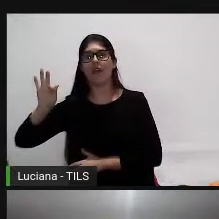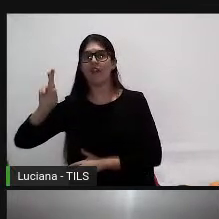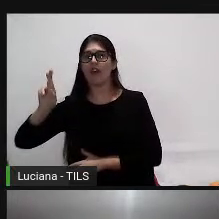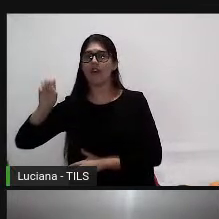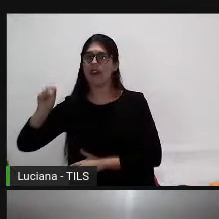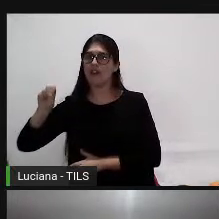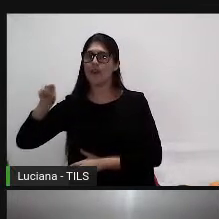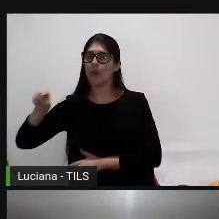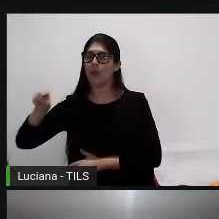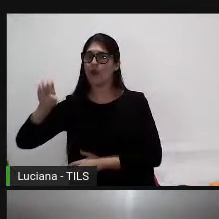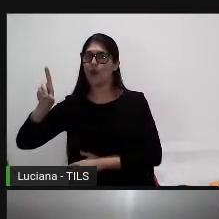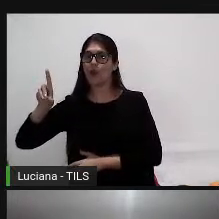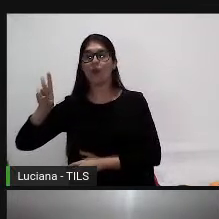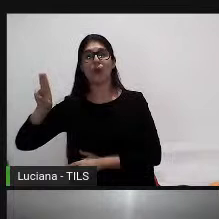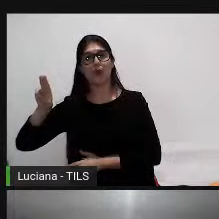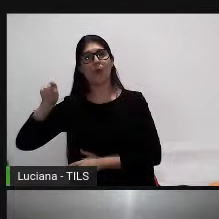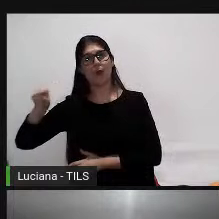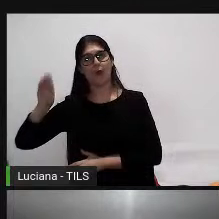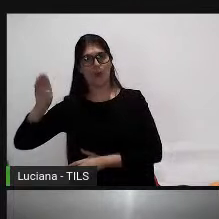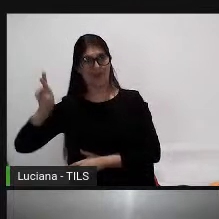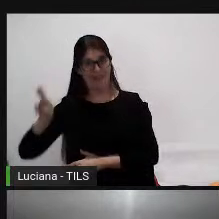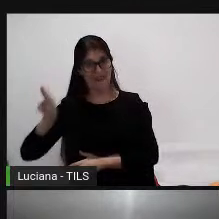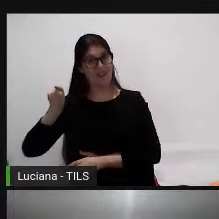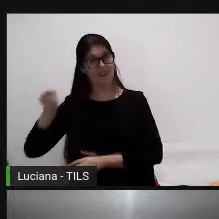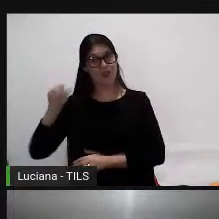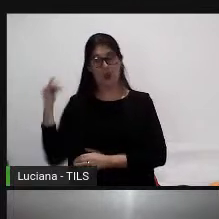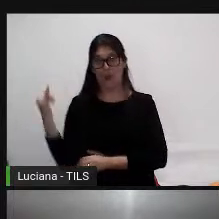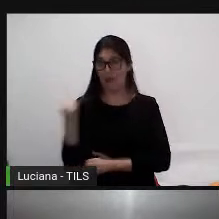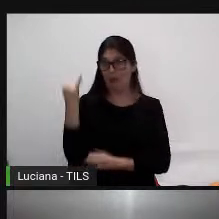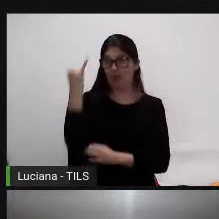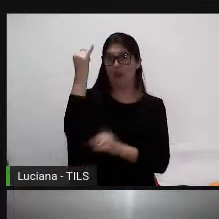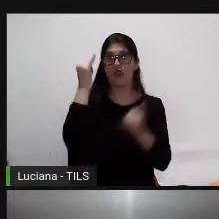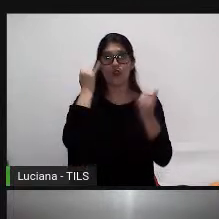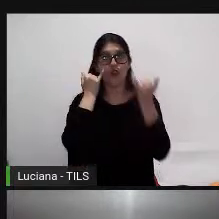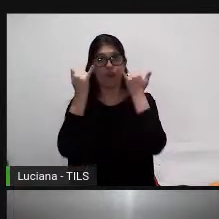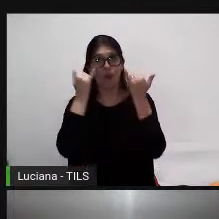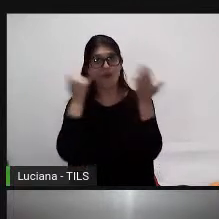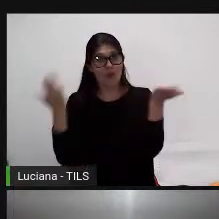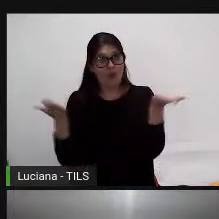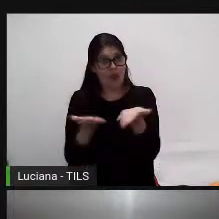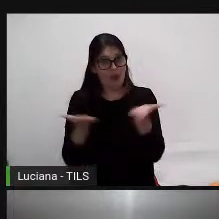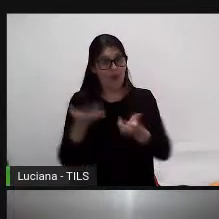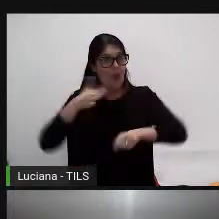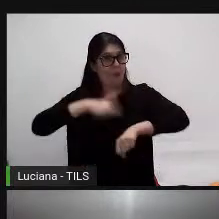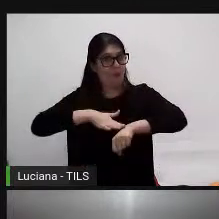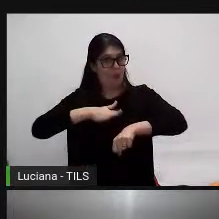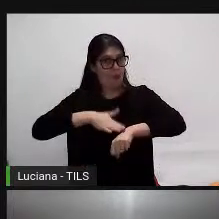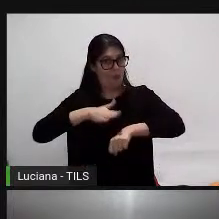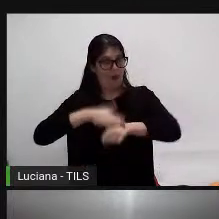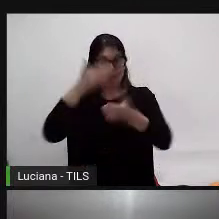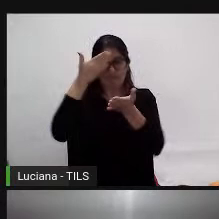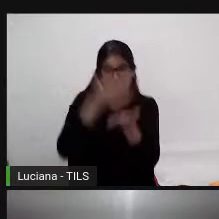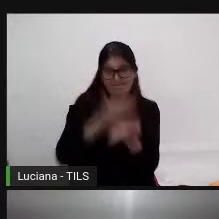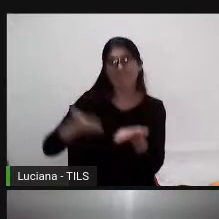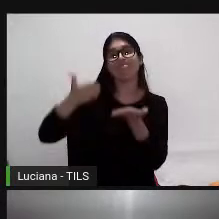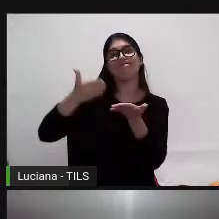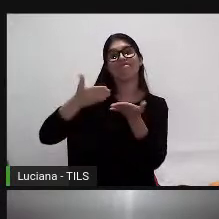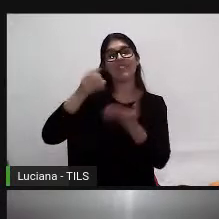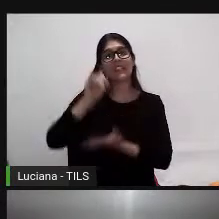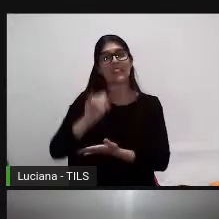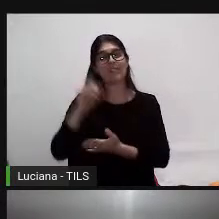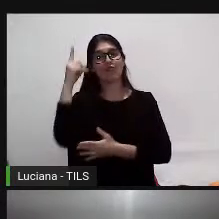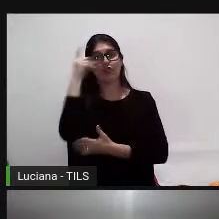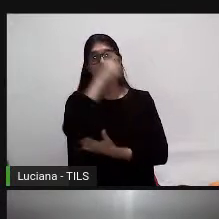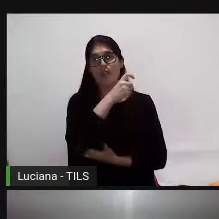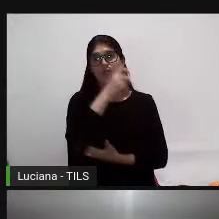alvorada.ifrs.edu.br. Isso é importante, para, principalmente nesse momento inicial, que tiverem alguma dificuldade,